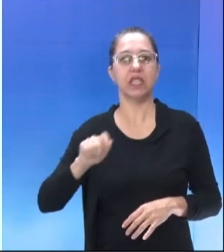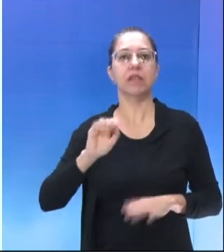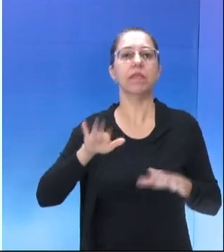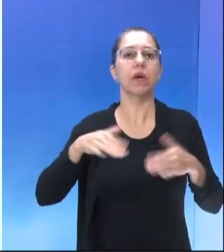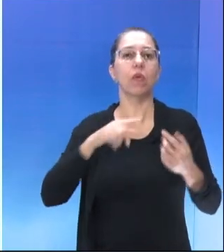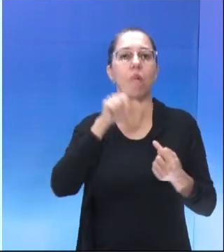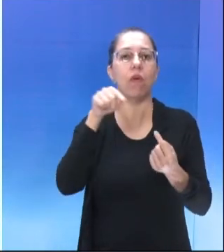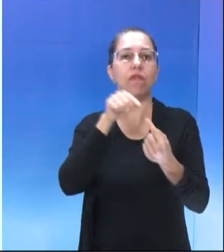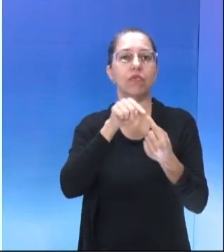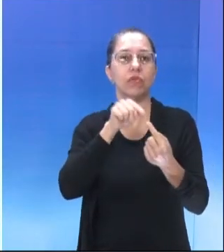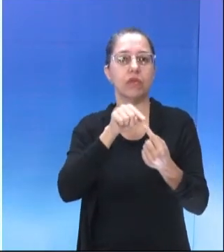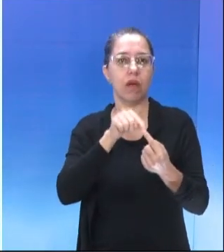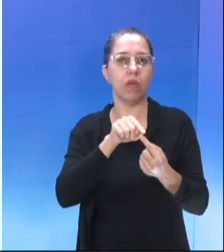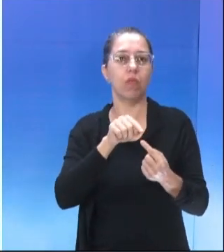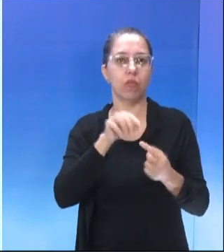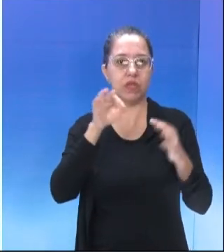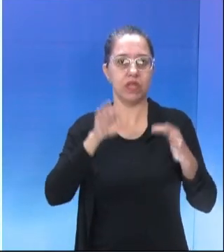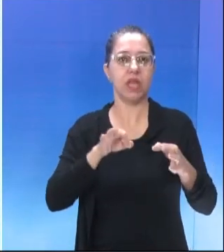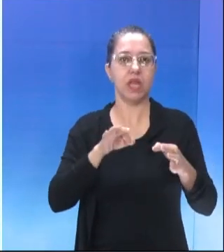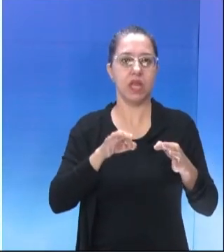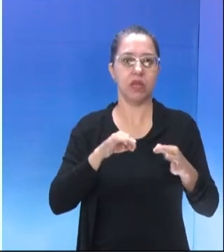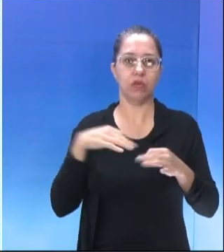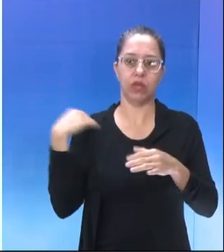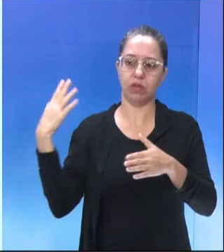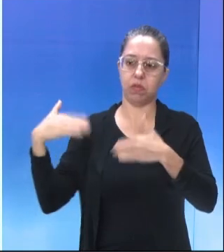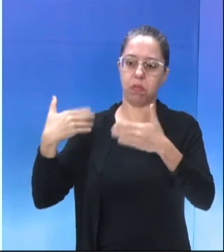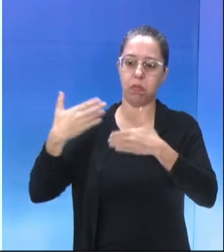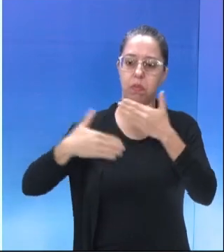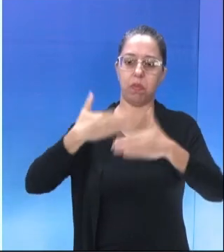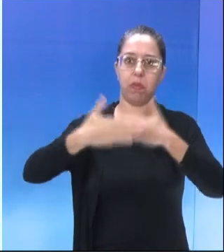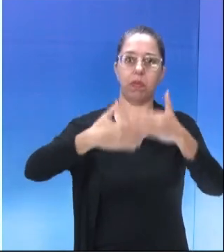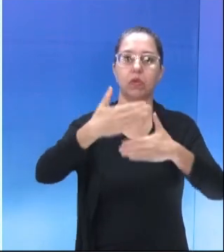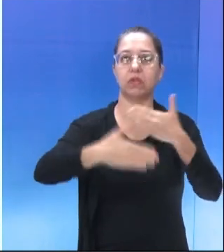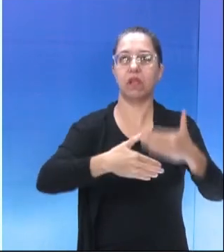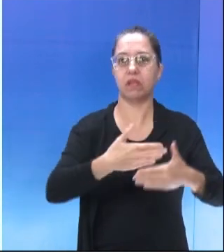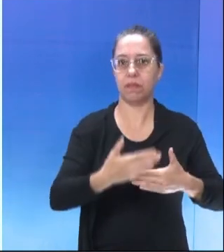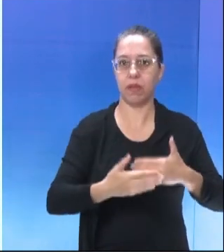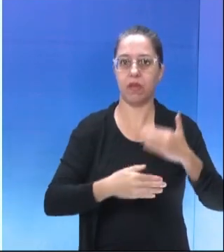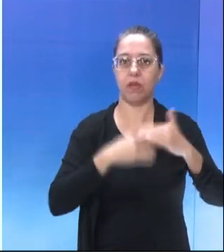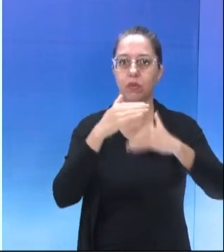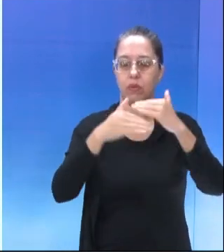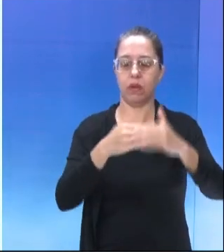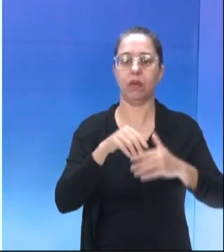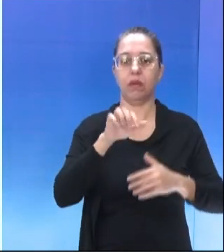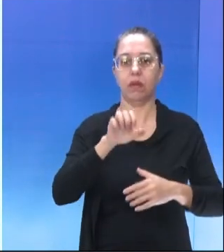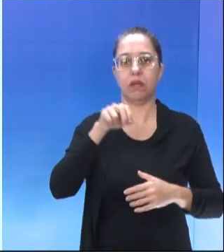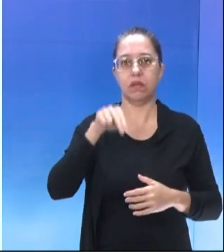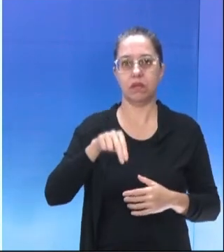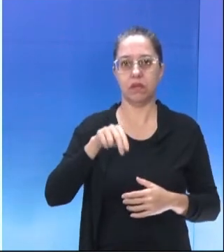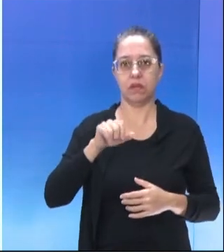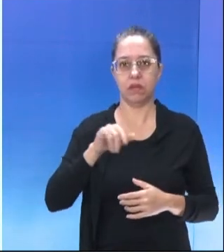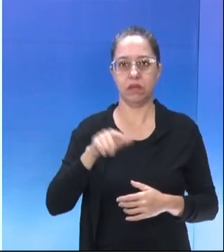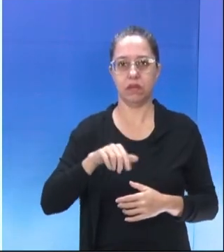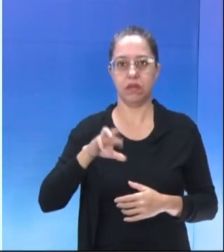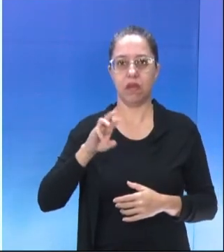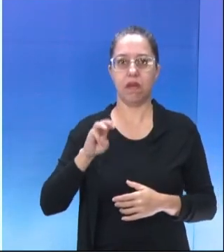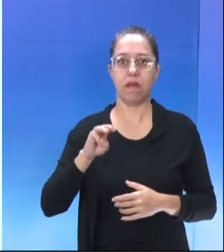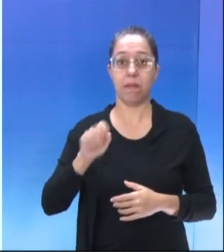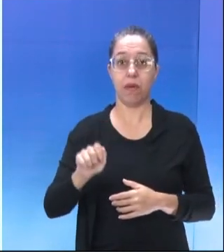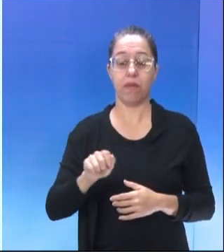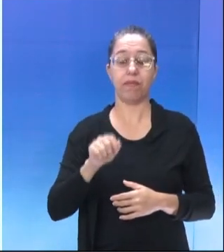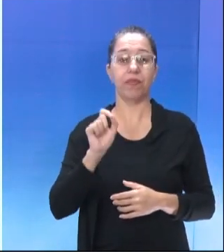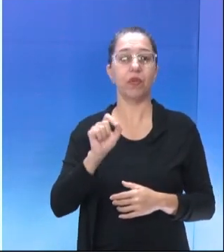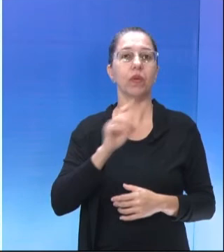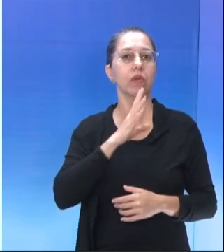qual a função da enzima, qual a função do próprio pH e o que isso aí pode